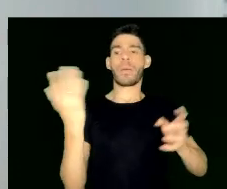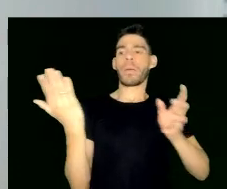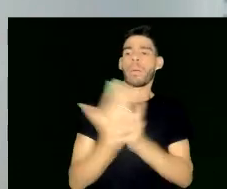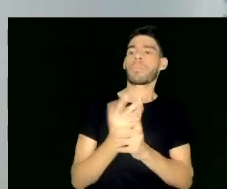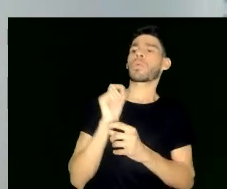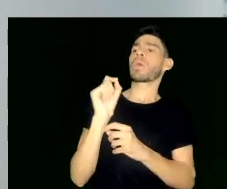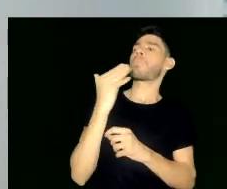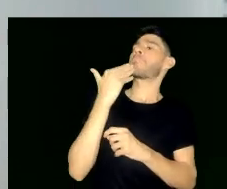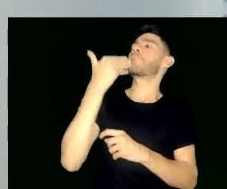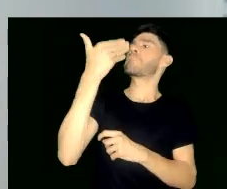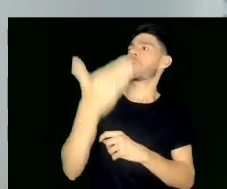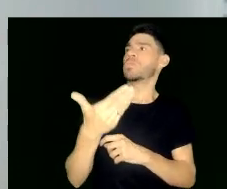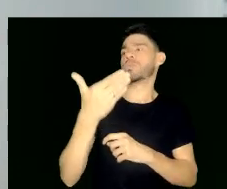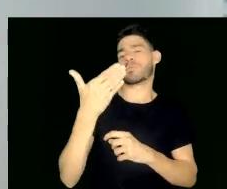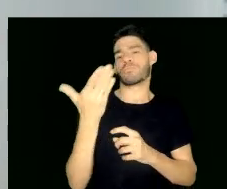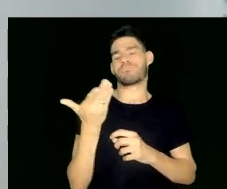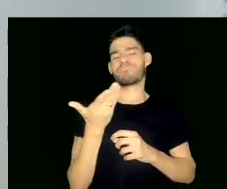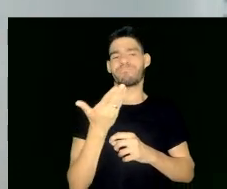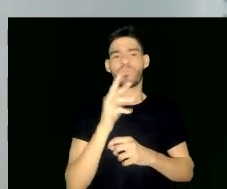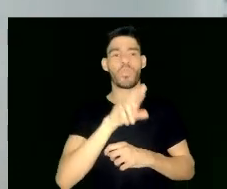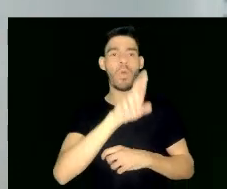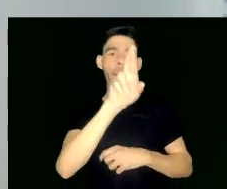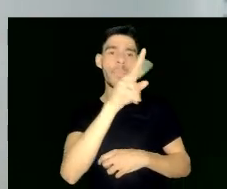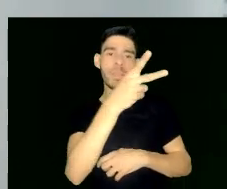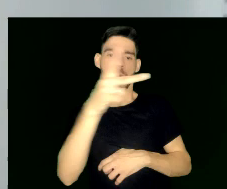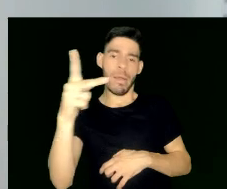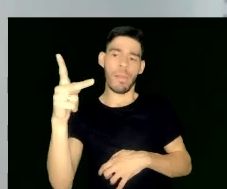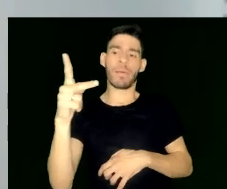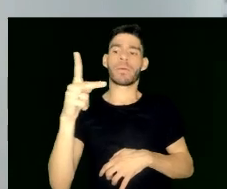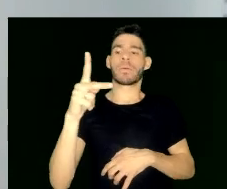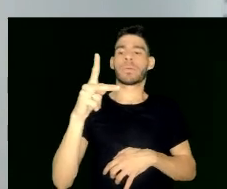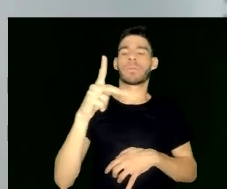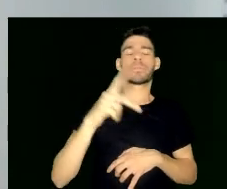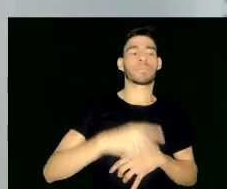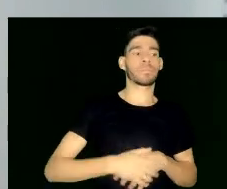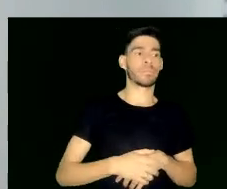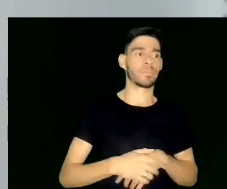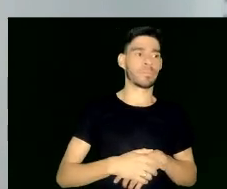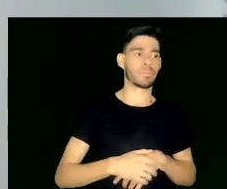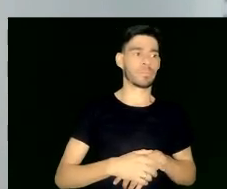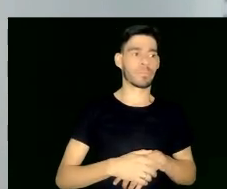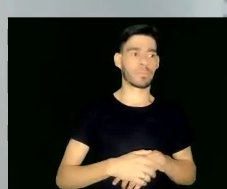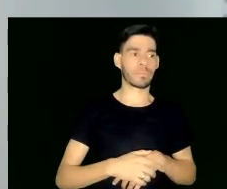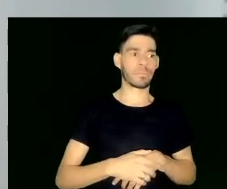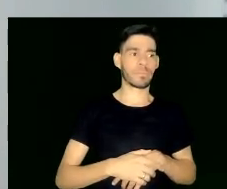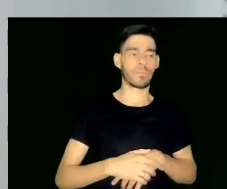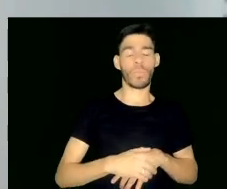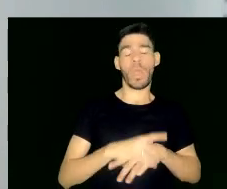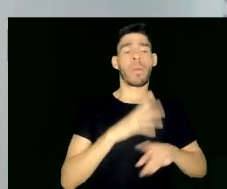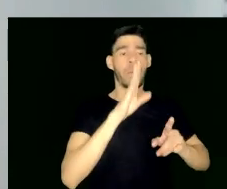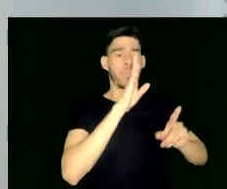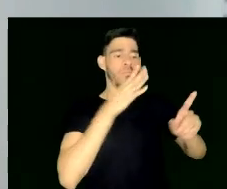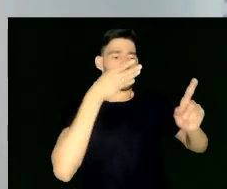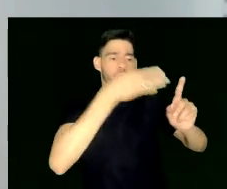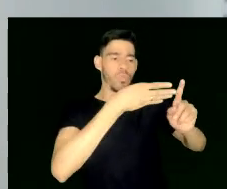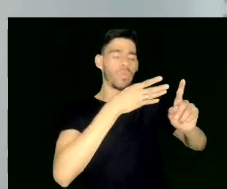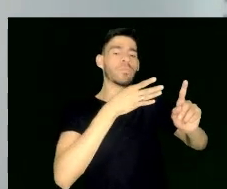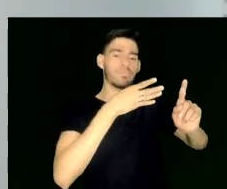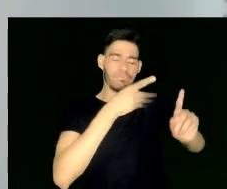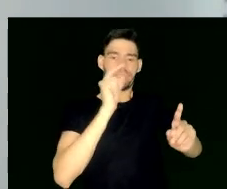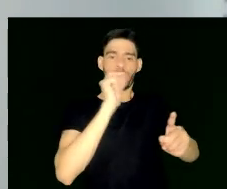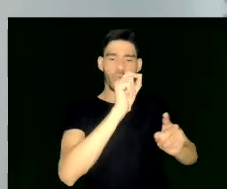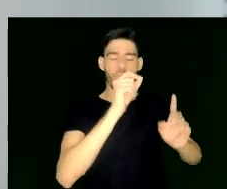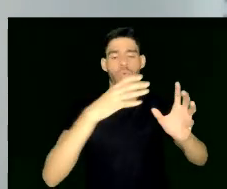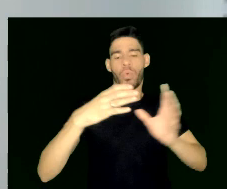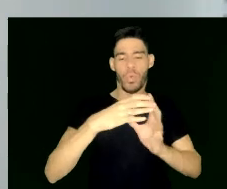O autor da ação, né, com suas representações, de advocacia pública ou privada, os réus,